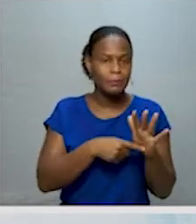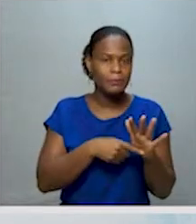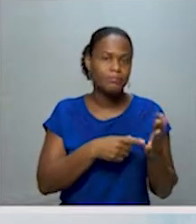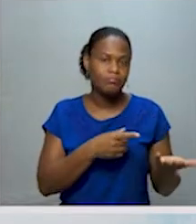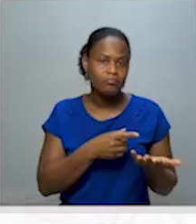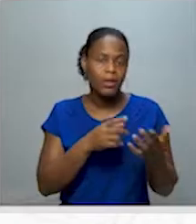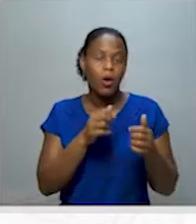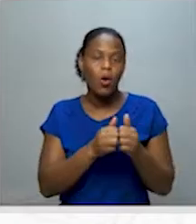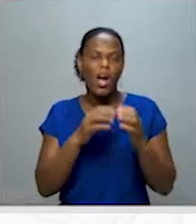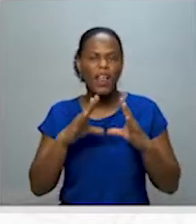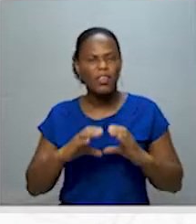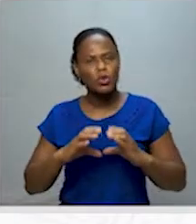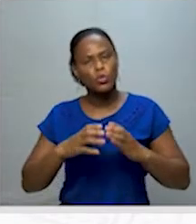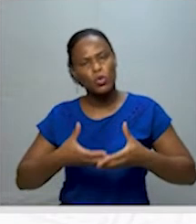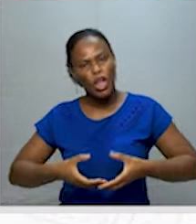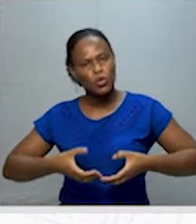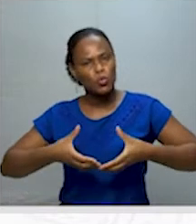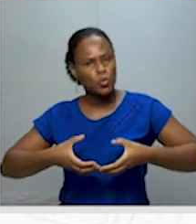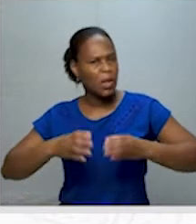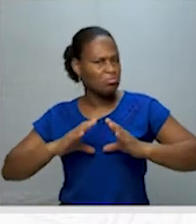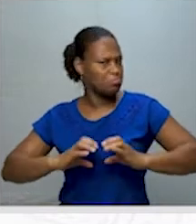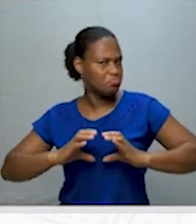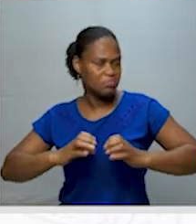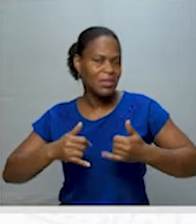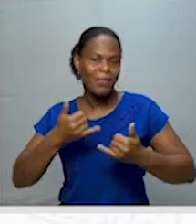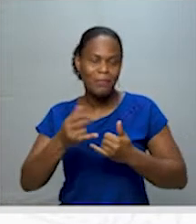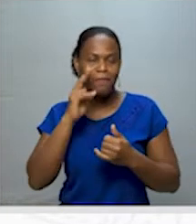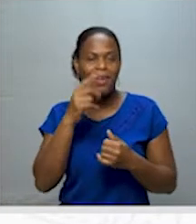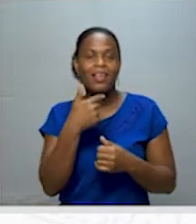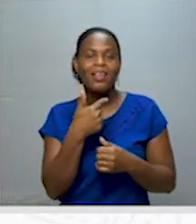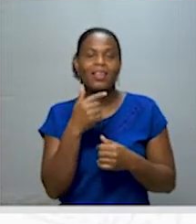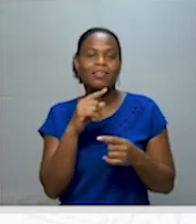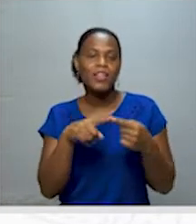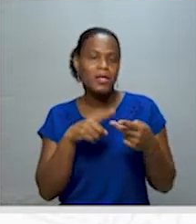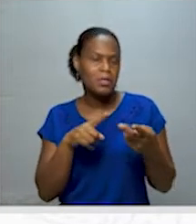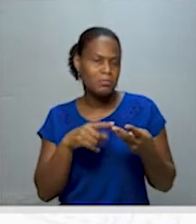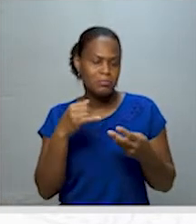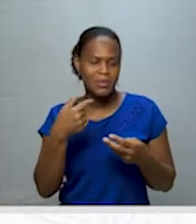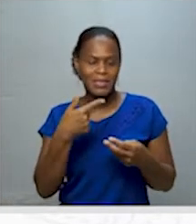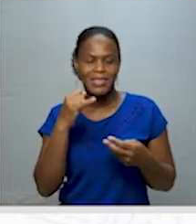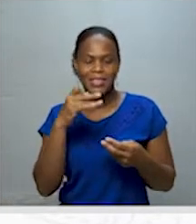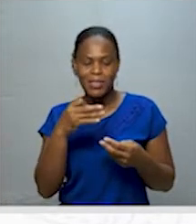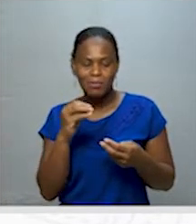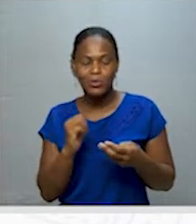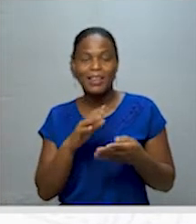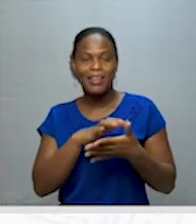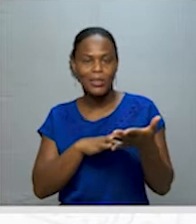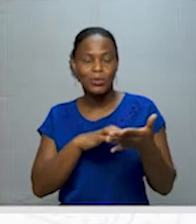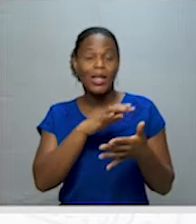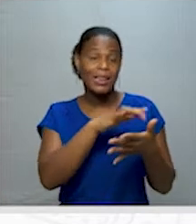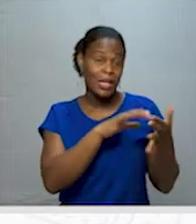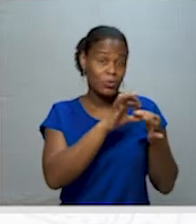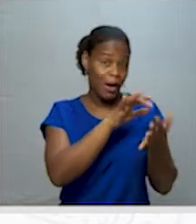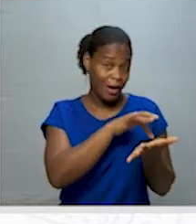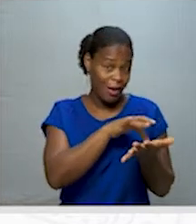a textura, não é? Depois vimos tipos de textos, texto literário, textos não literários.